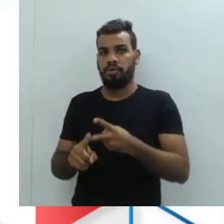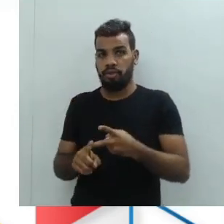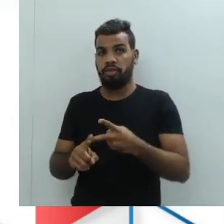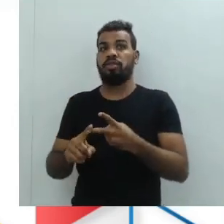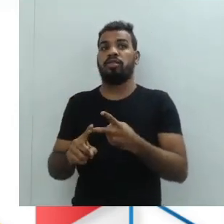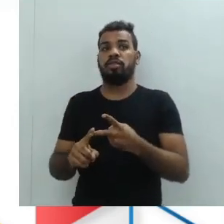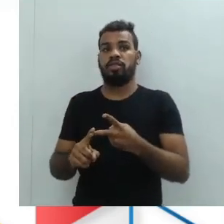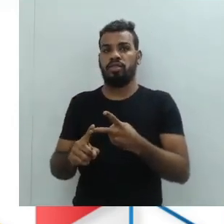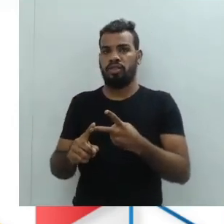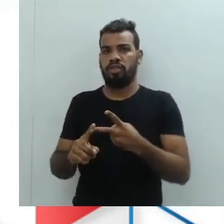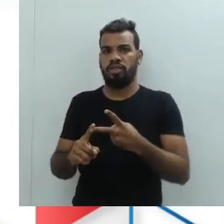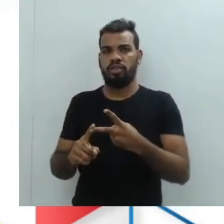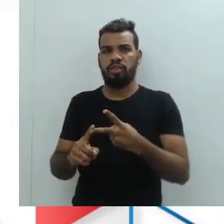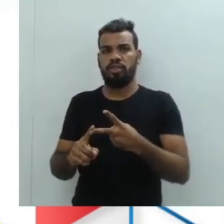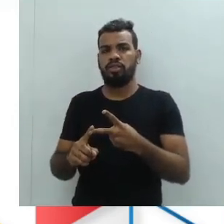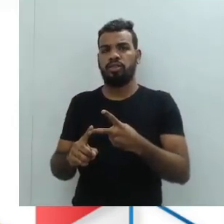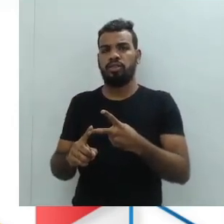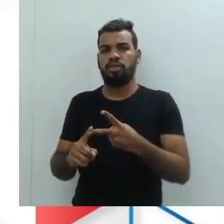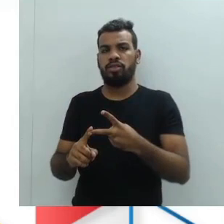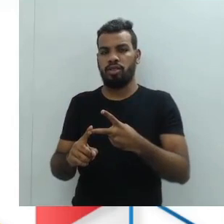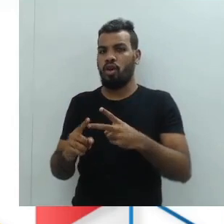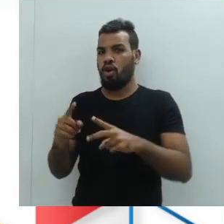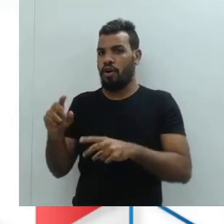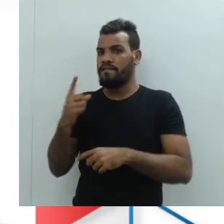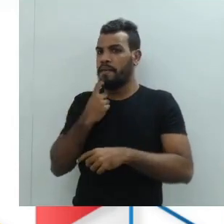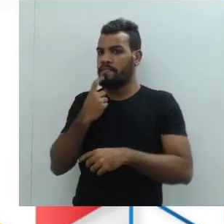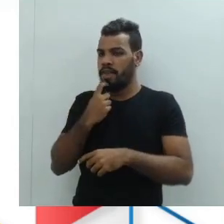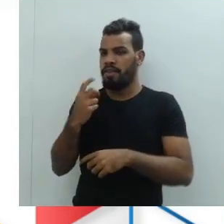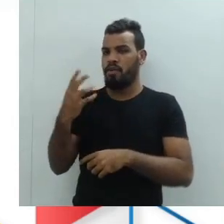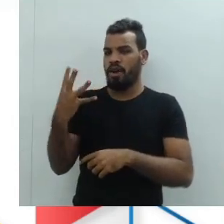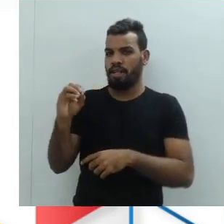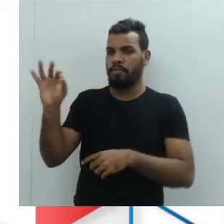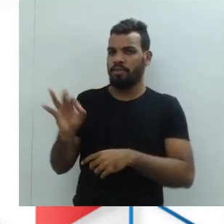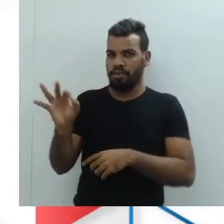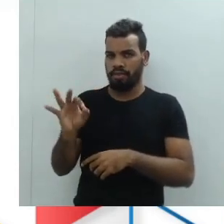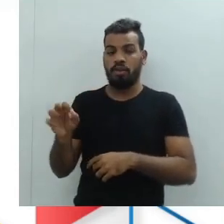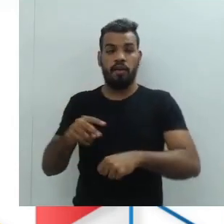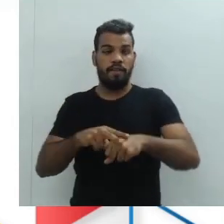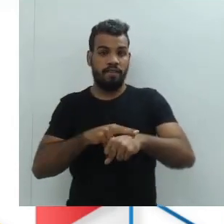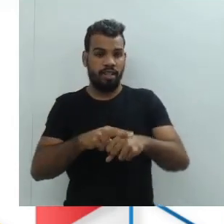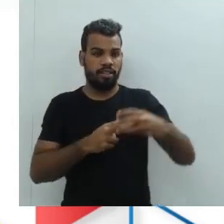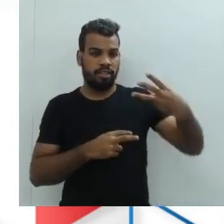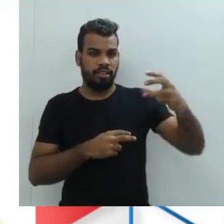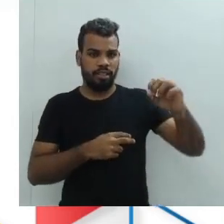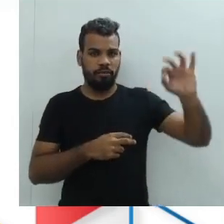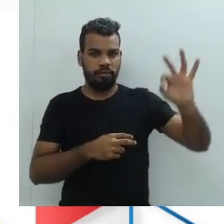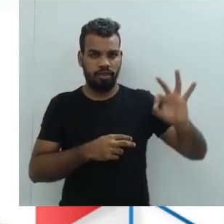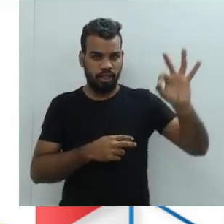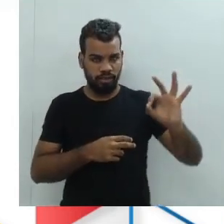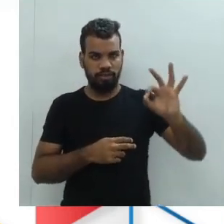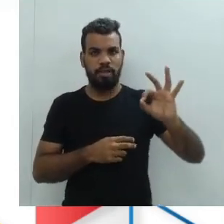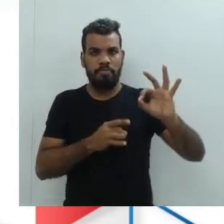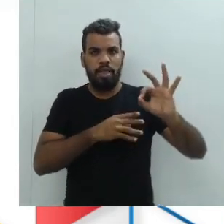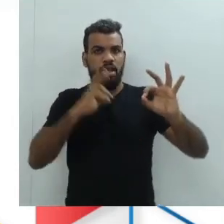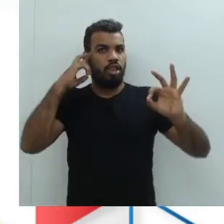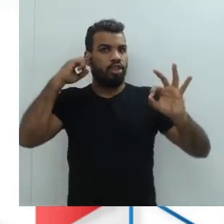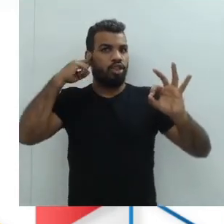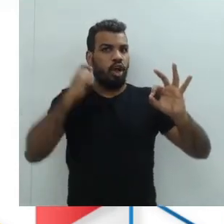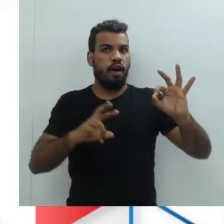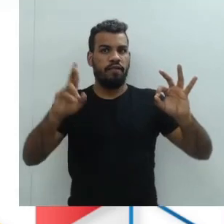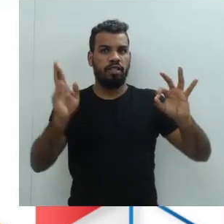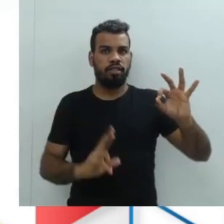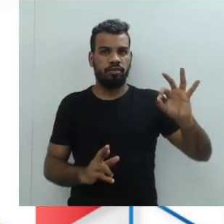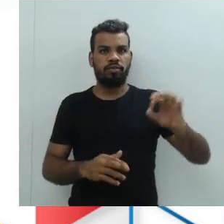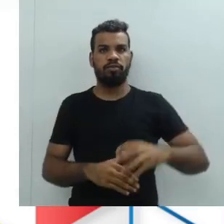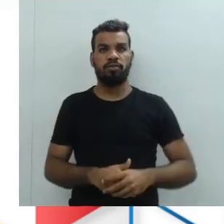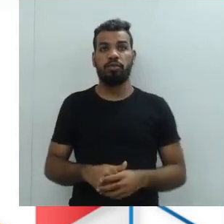representa 40%, tá vendo? Você tem ali o verde, que representa 30%, que tem medo de trovão. Aí eu tenho ali a